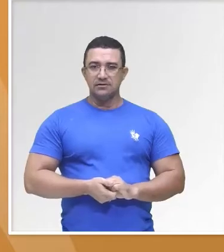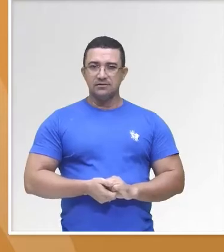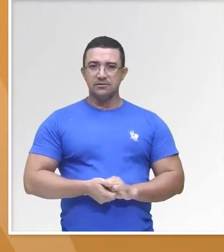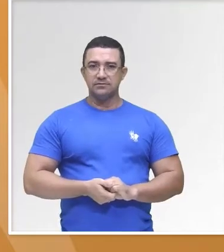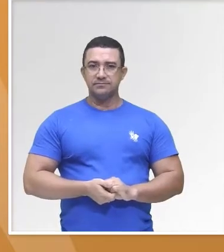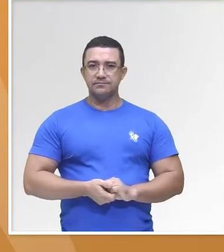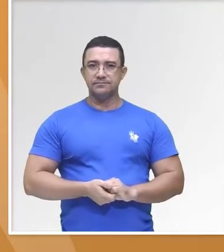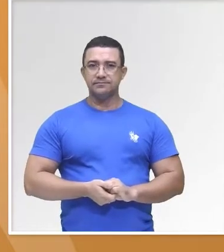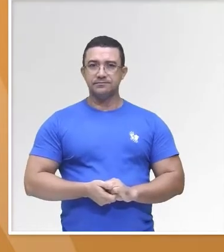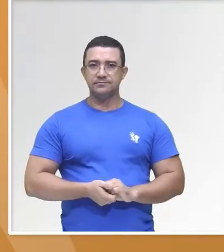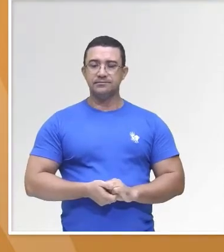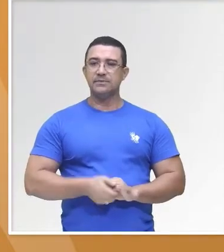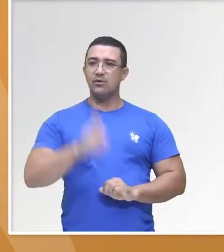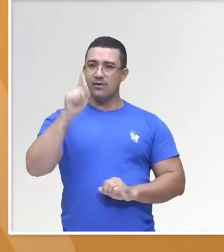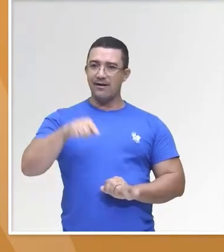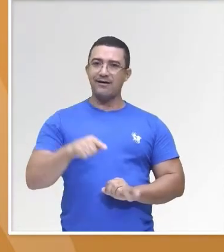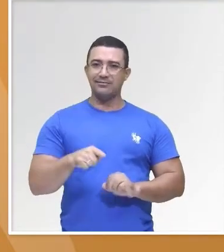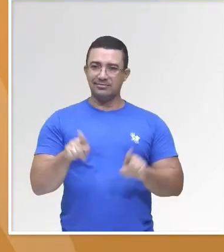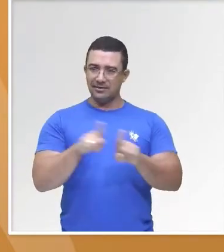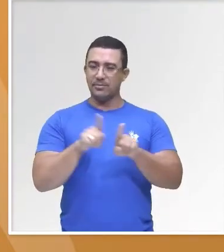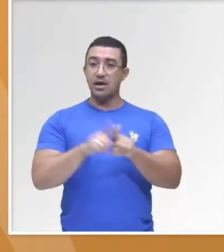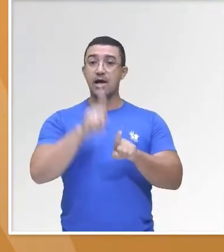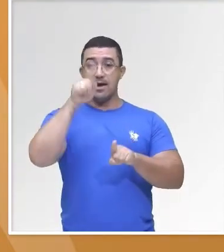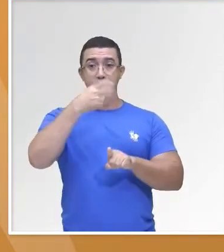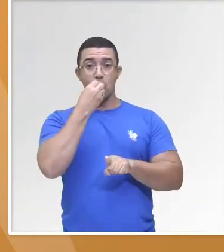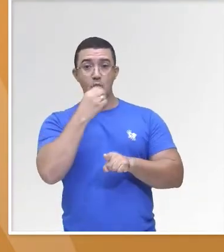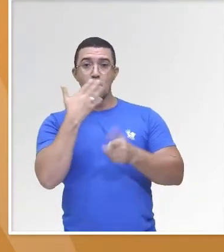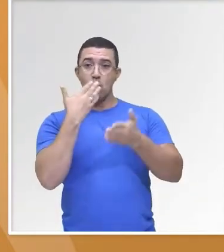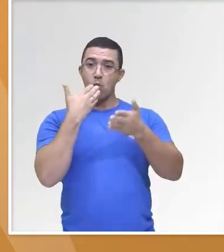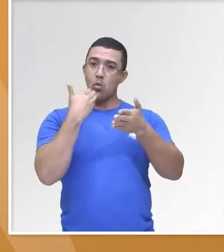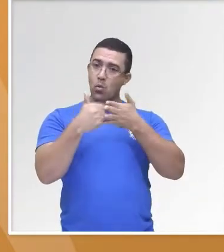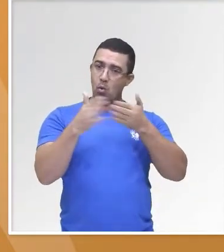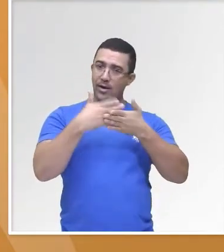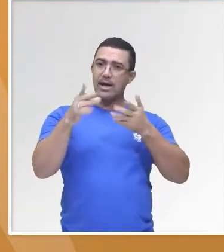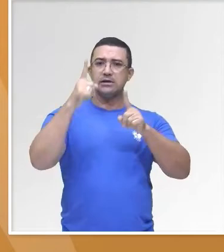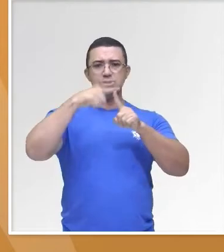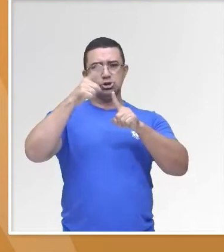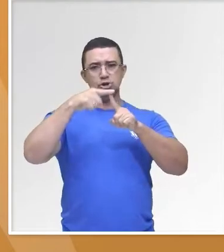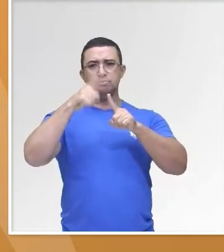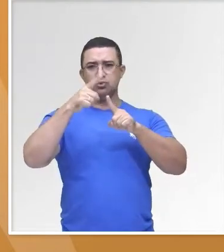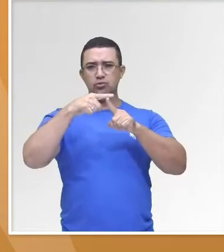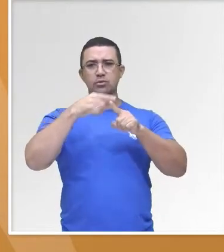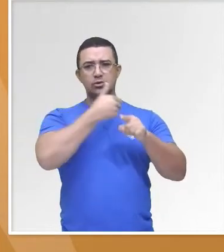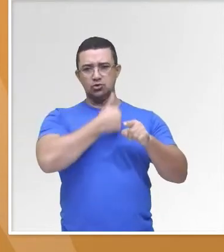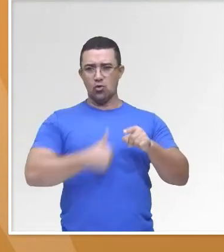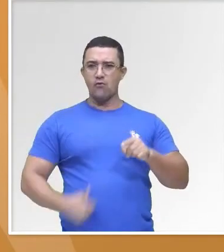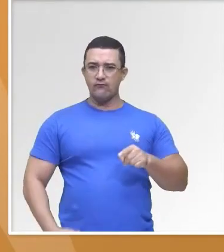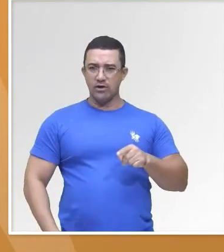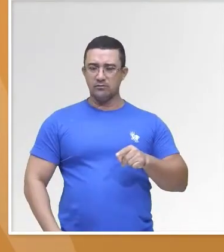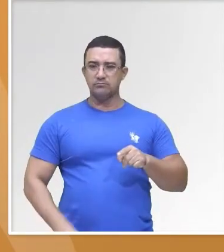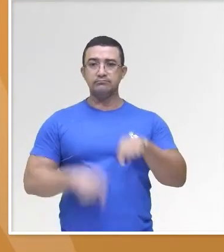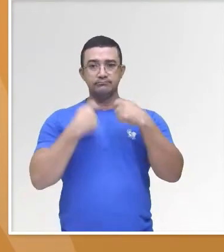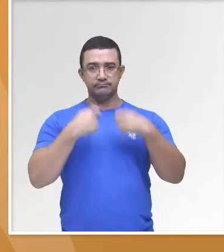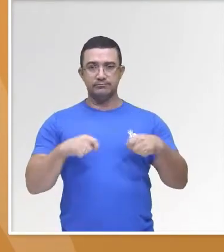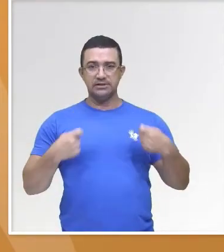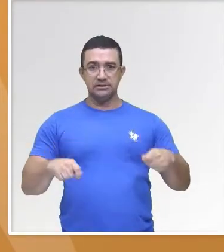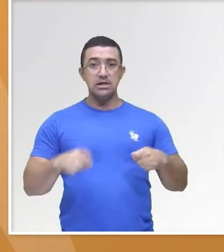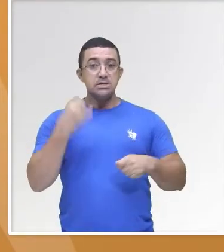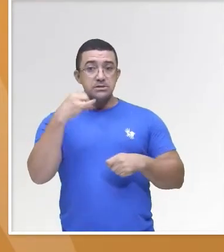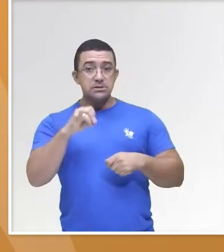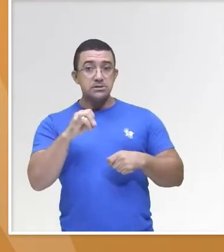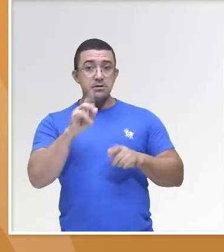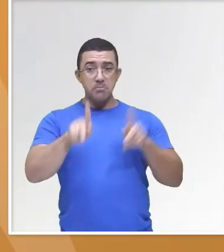funciona, gente, para qualquer prática de governo, ou a monarquia, ou a república, ou o parlamentarismo. Se meu povo